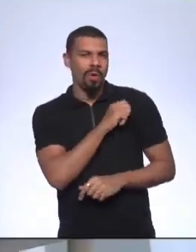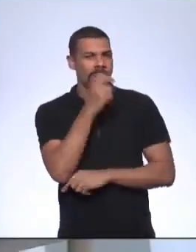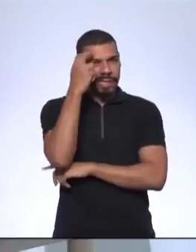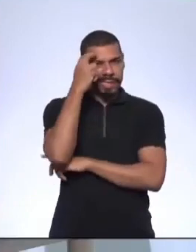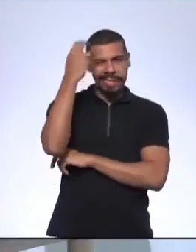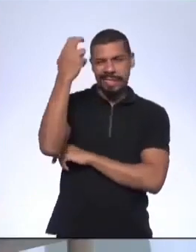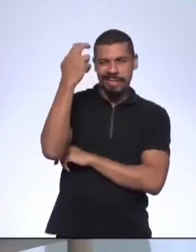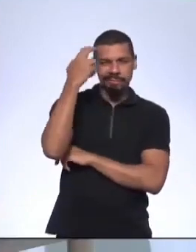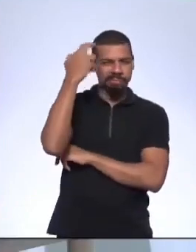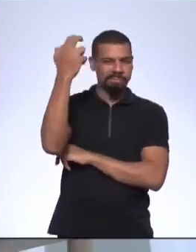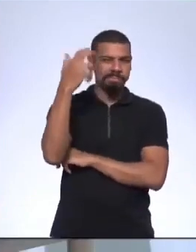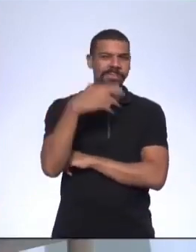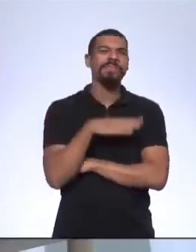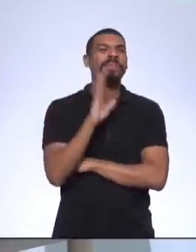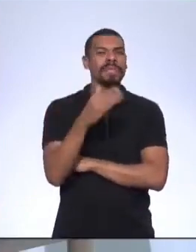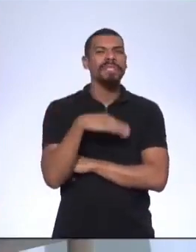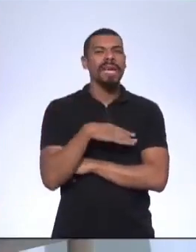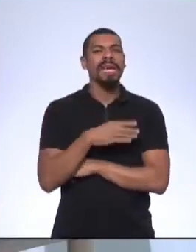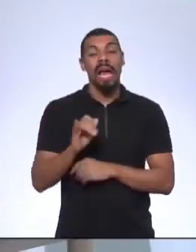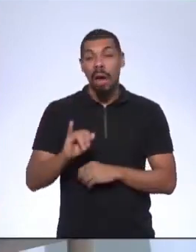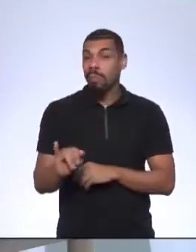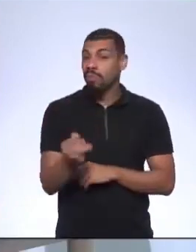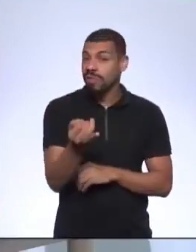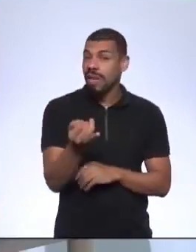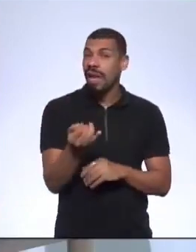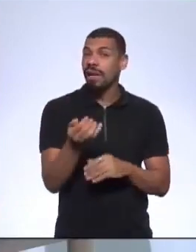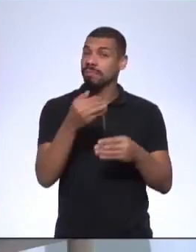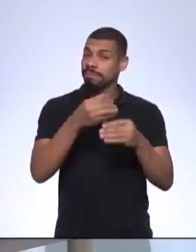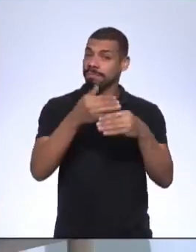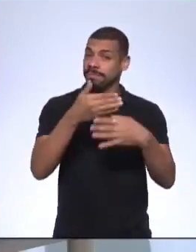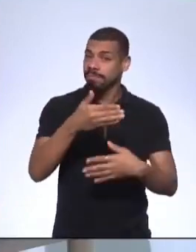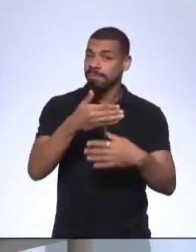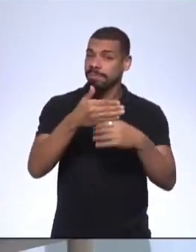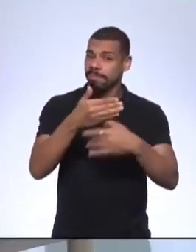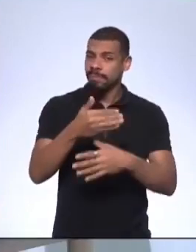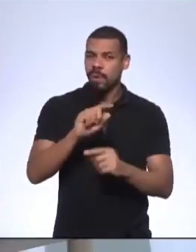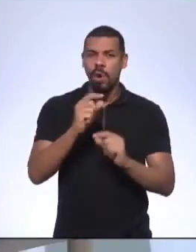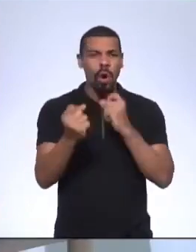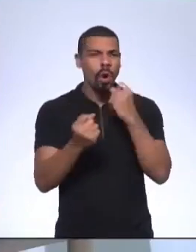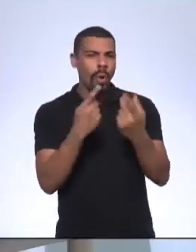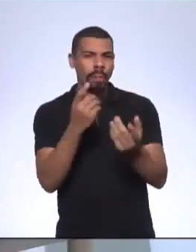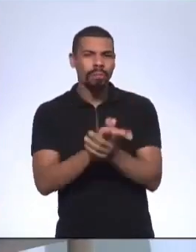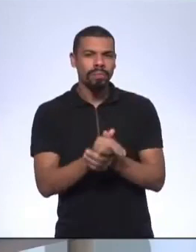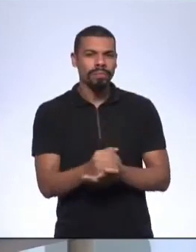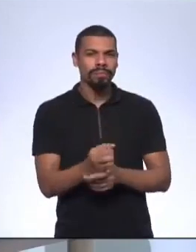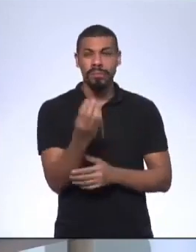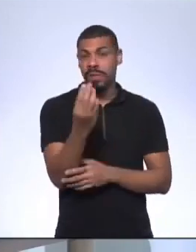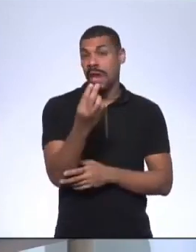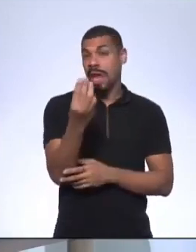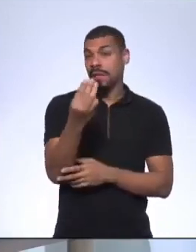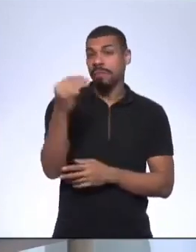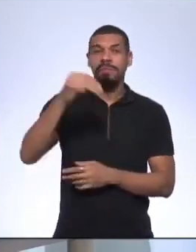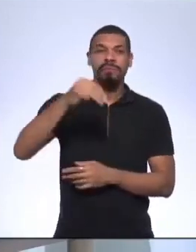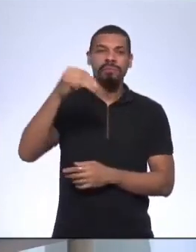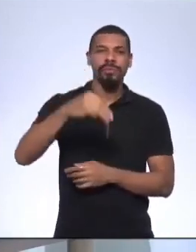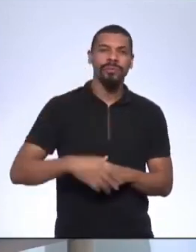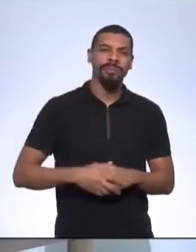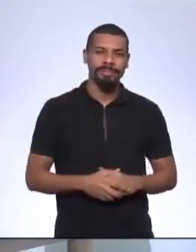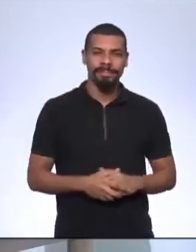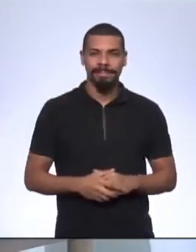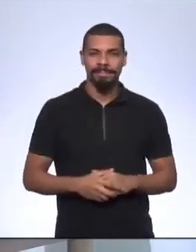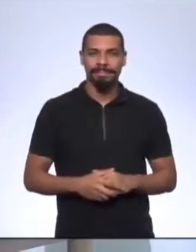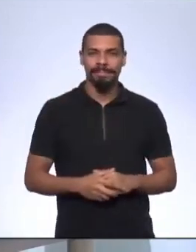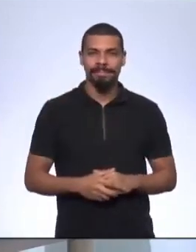mais científico, ele pode inclusive colocar algumas outras observações. Vamos lá? 3 minutinhos para o chat então, gente.